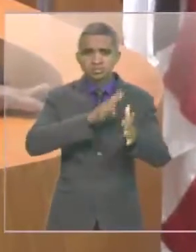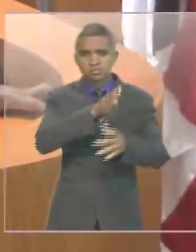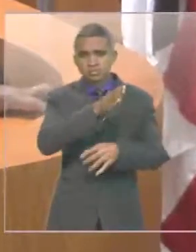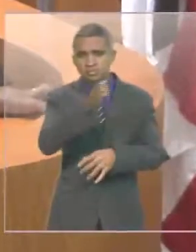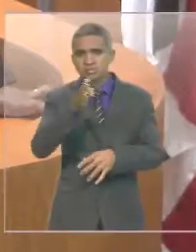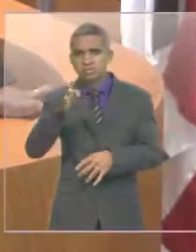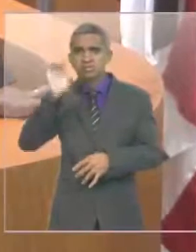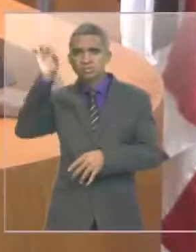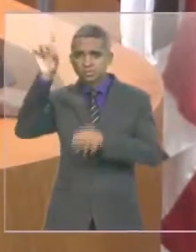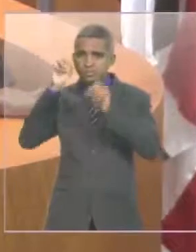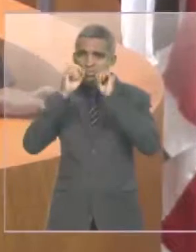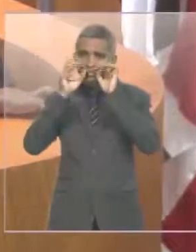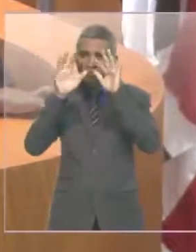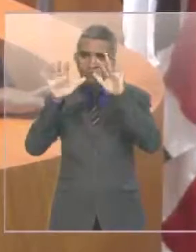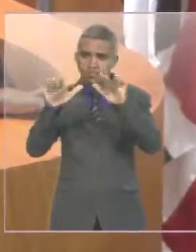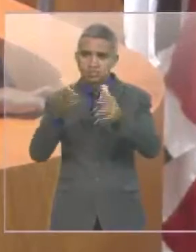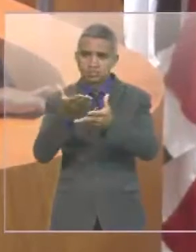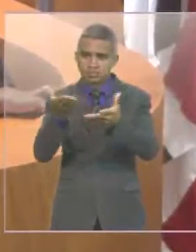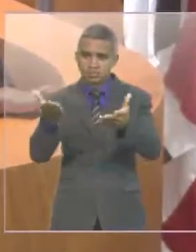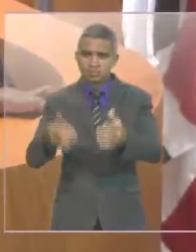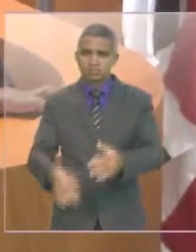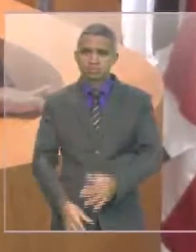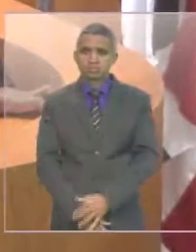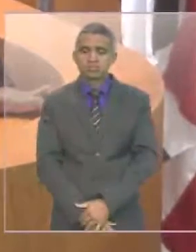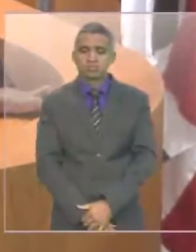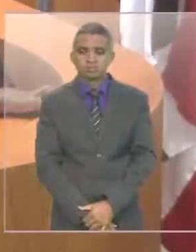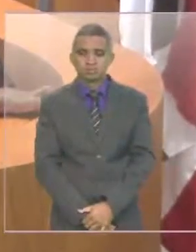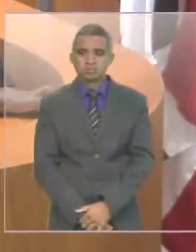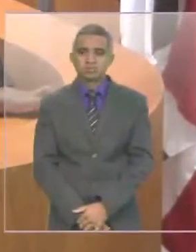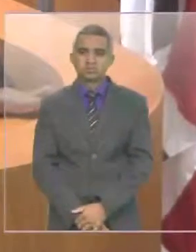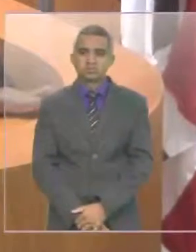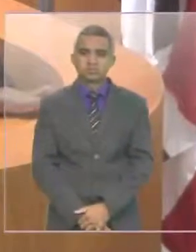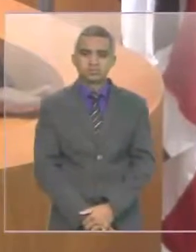deus te abençoe é senhores